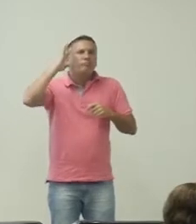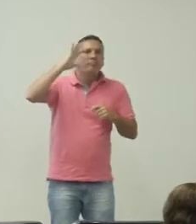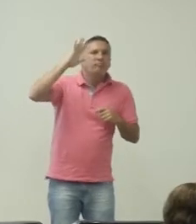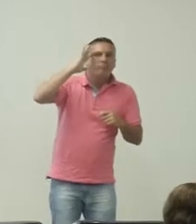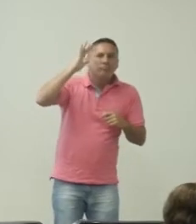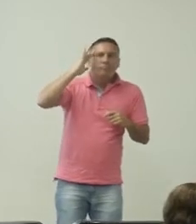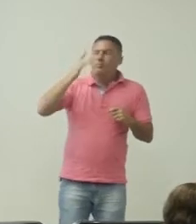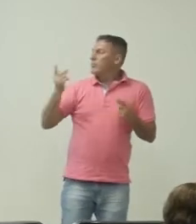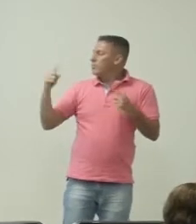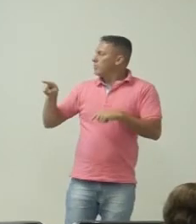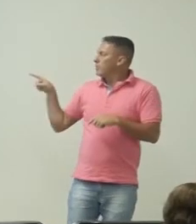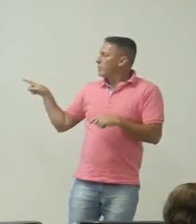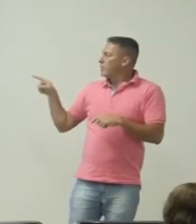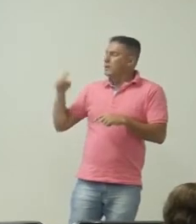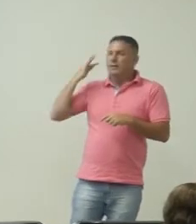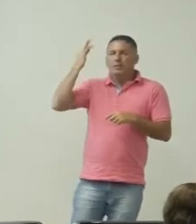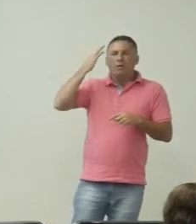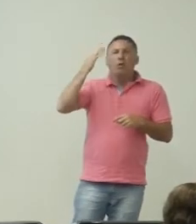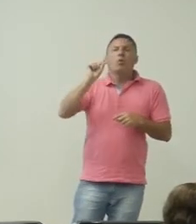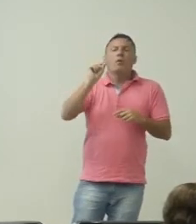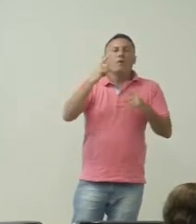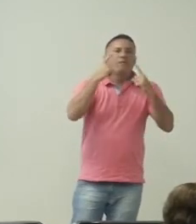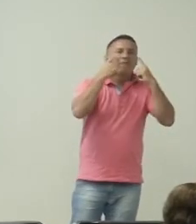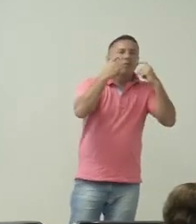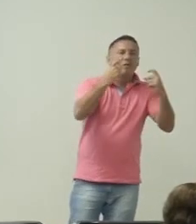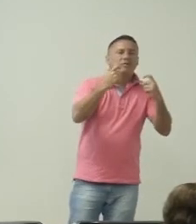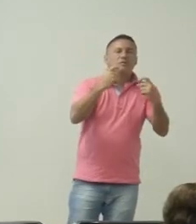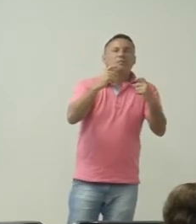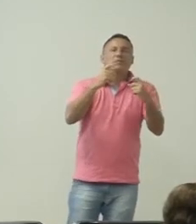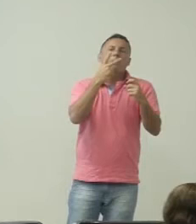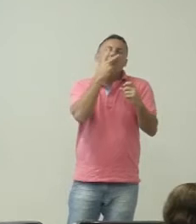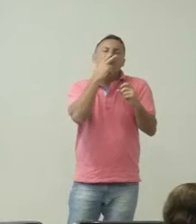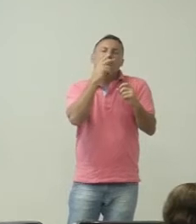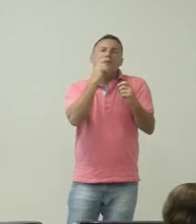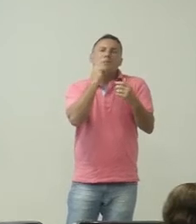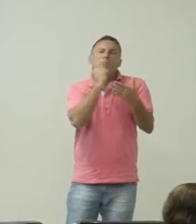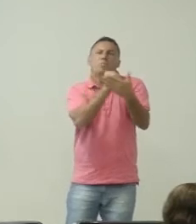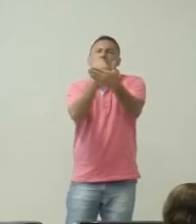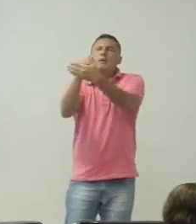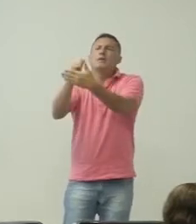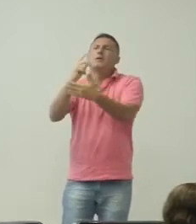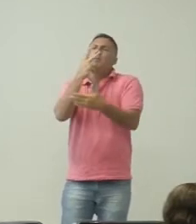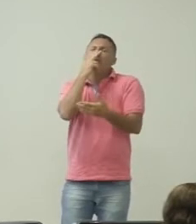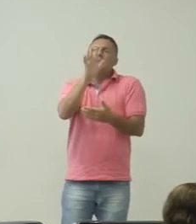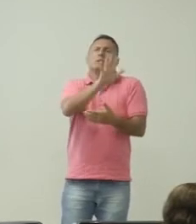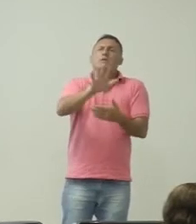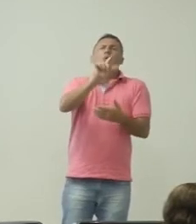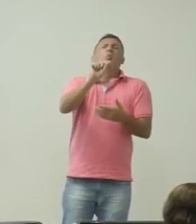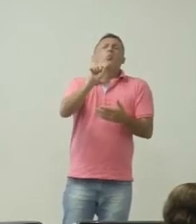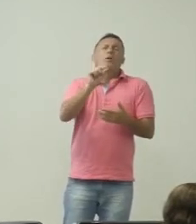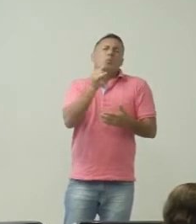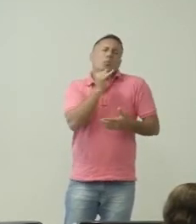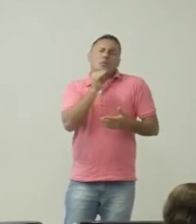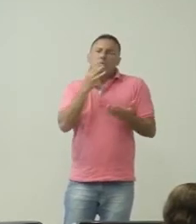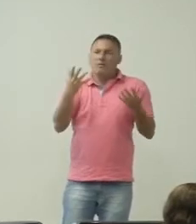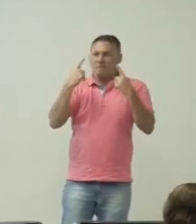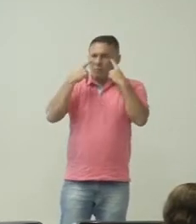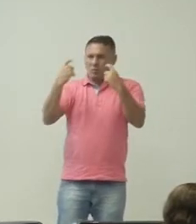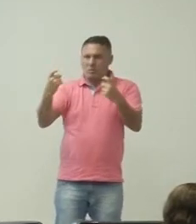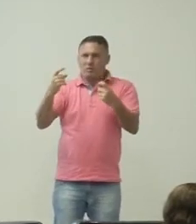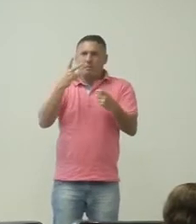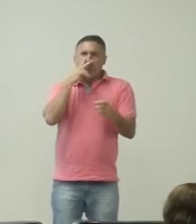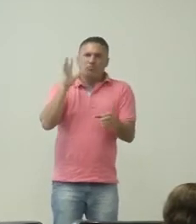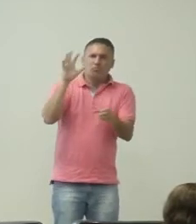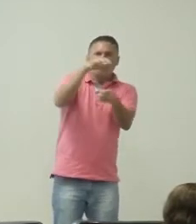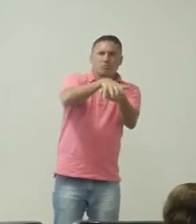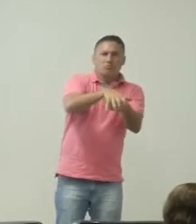Bourdieu, e a gente vai falar um pouquinho de violências simbólicas. Então, a gente tem produções simbólicas como instrumentos de dominação. No